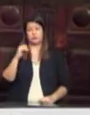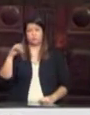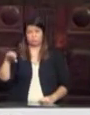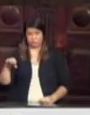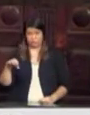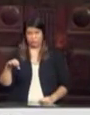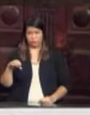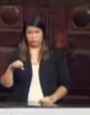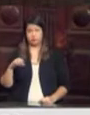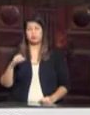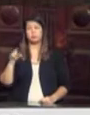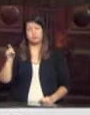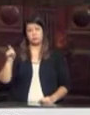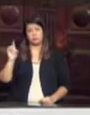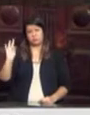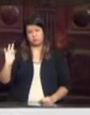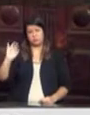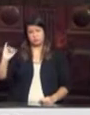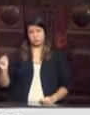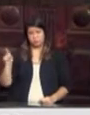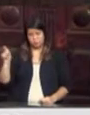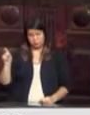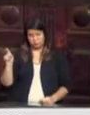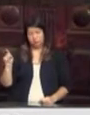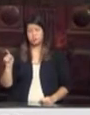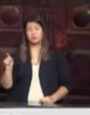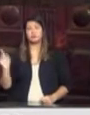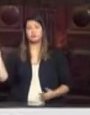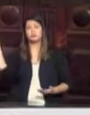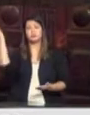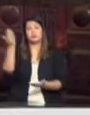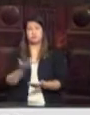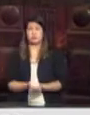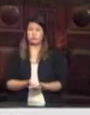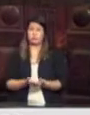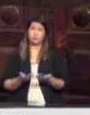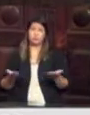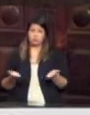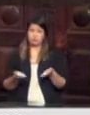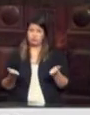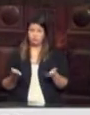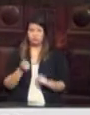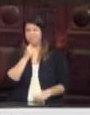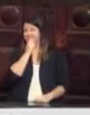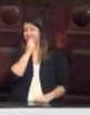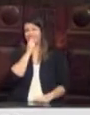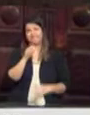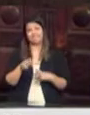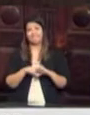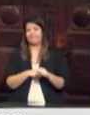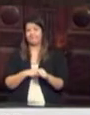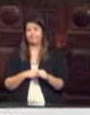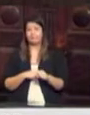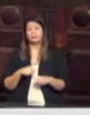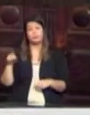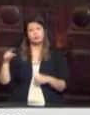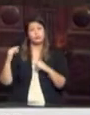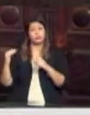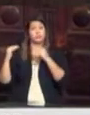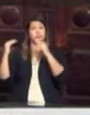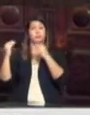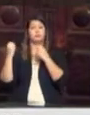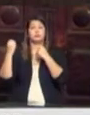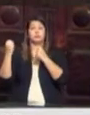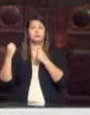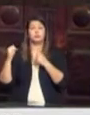tramita no TJ até hoje sem conclusão. Diga-se de passagem, o Executivo